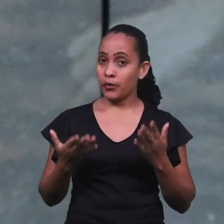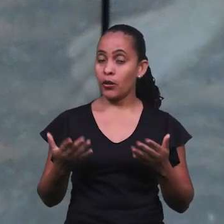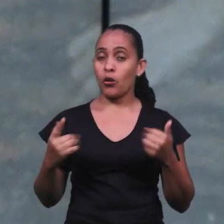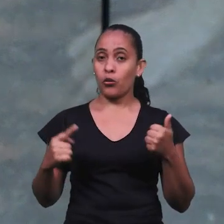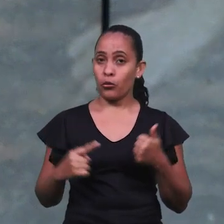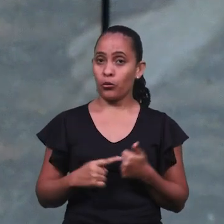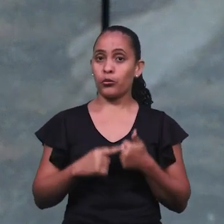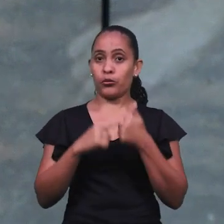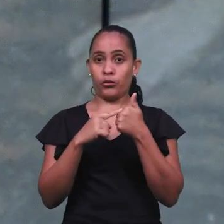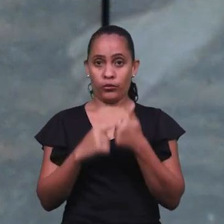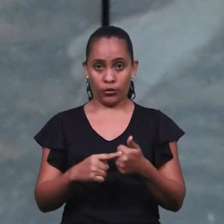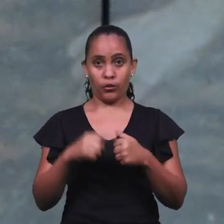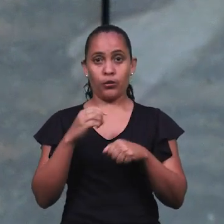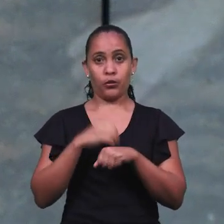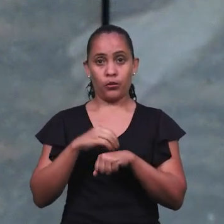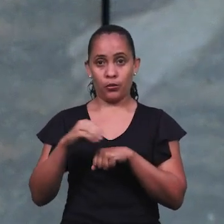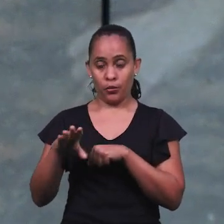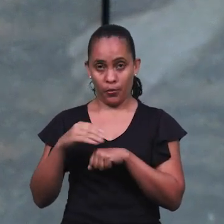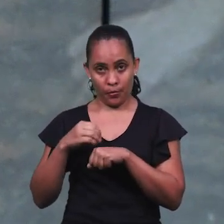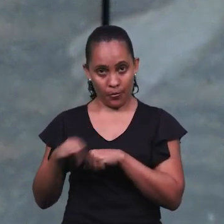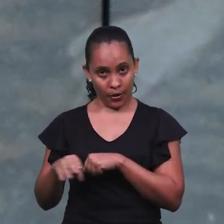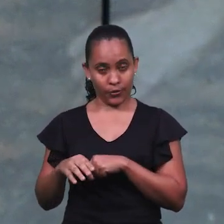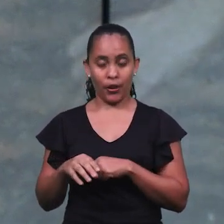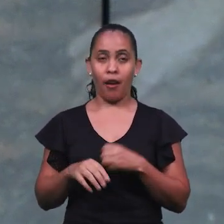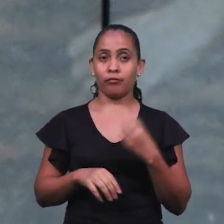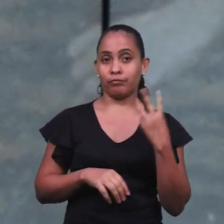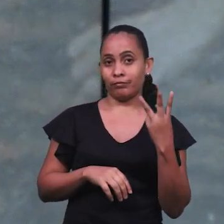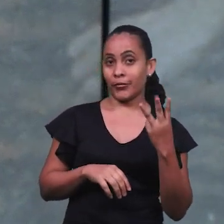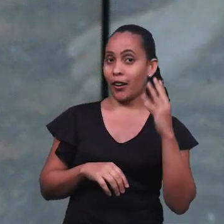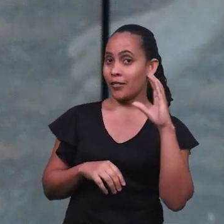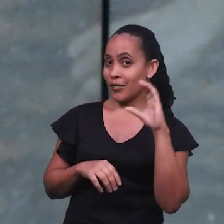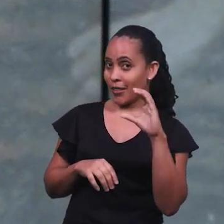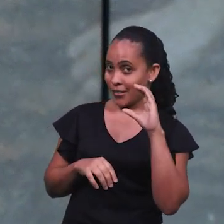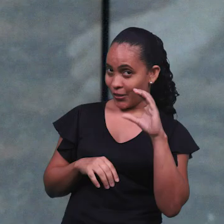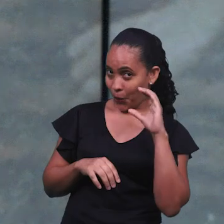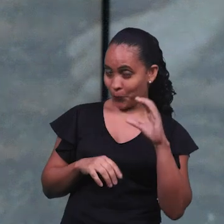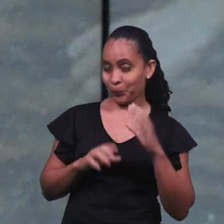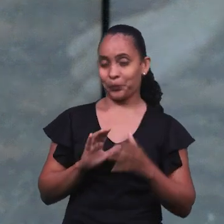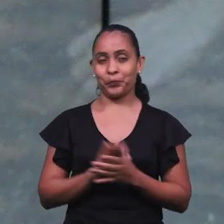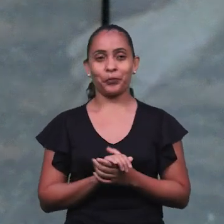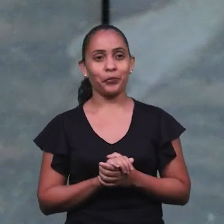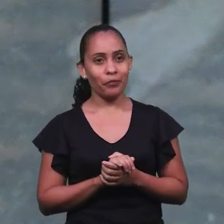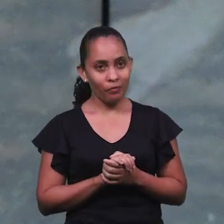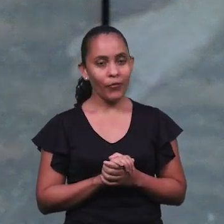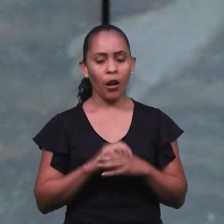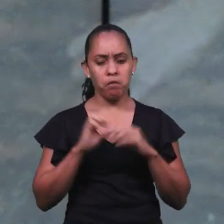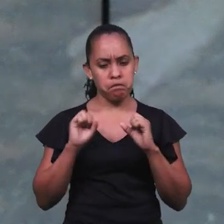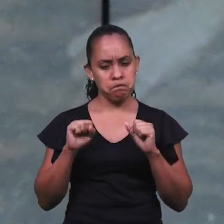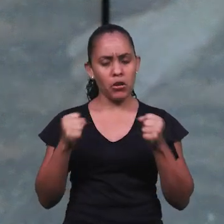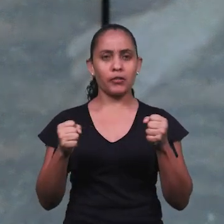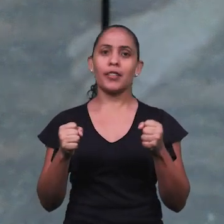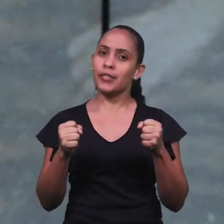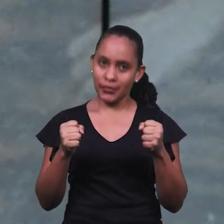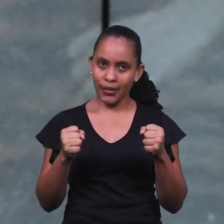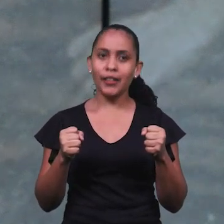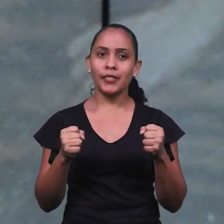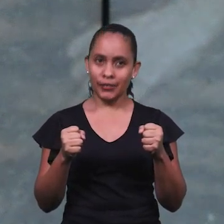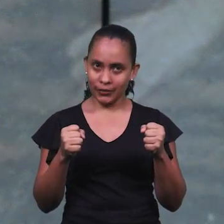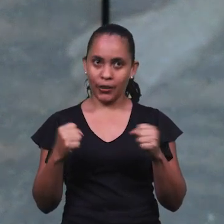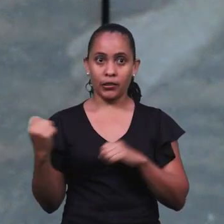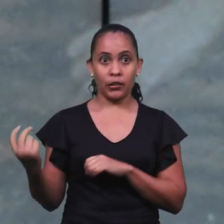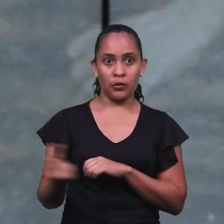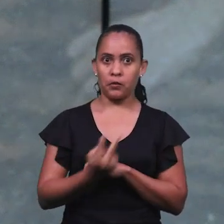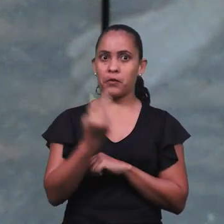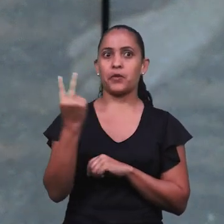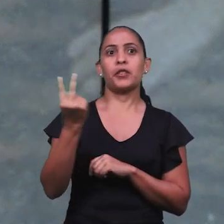a curtir, comentar e compartilhar o triplo C que a gente fala, tá? Para a gente poder potencializar esse conteúdo, né?